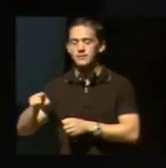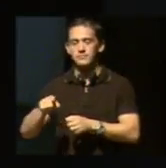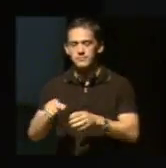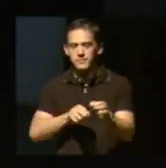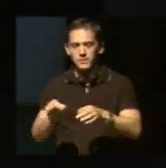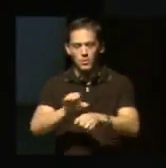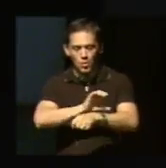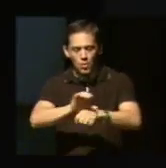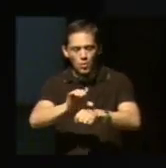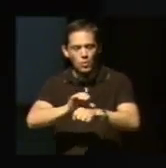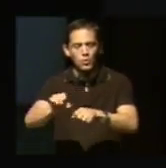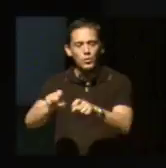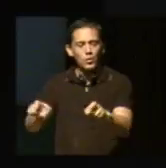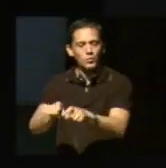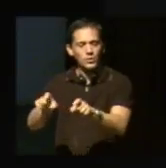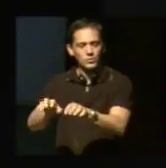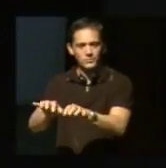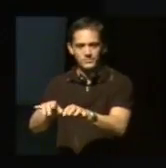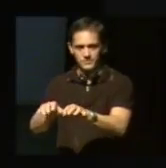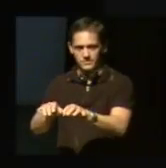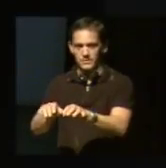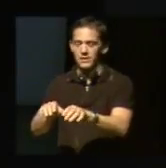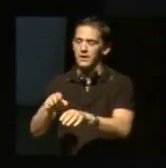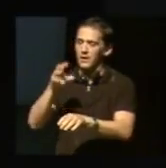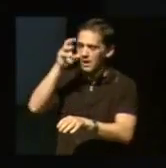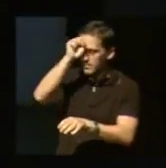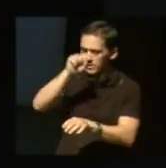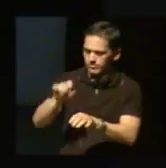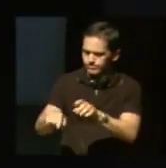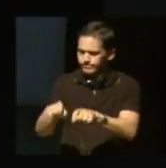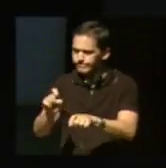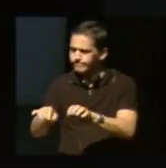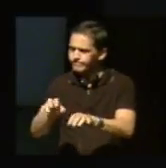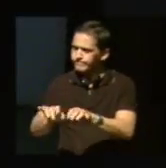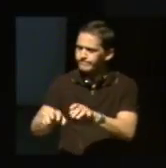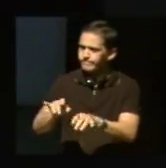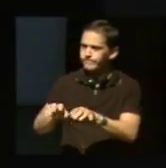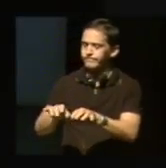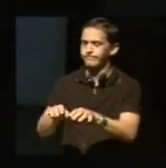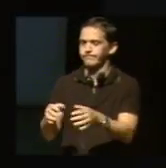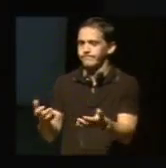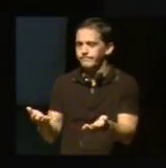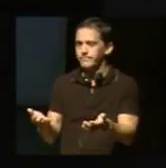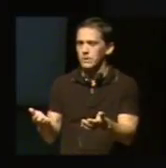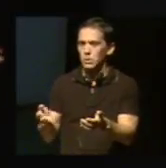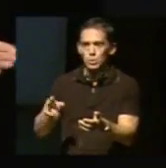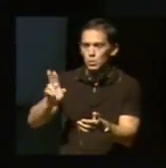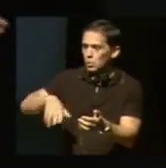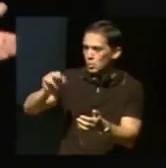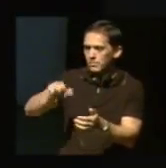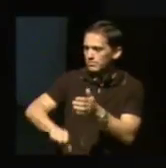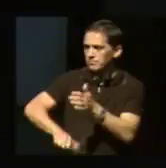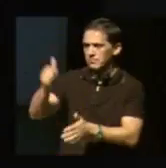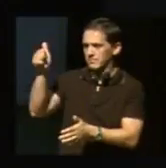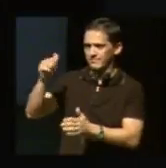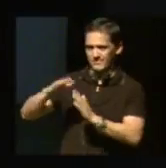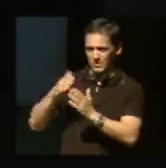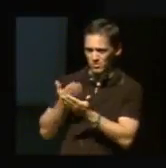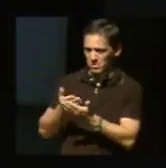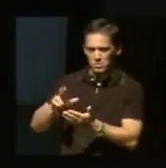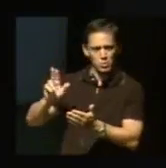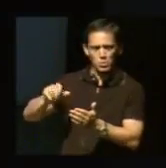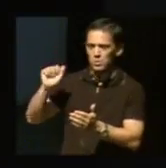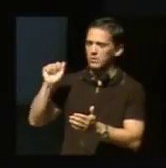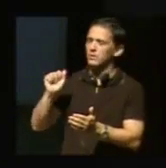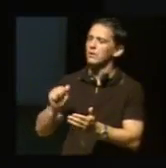de computador. Ela aprendeu a mexer com computador, coisa que não, nunca fez na escola, porque ela é do tempo que não